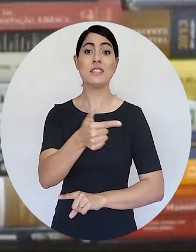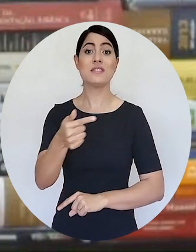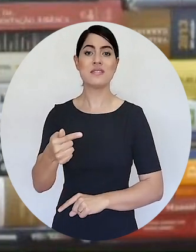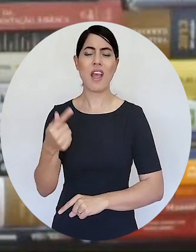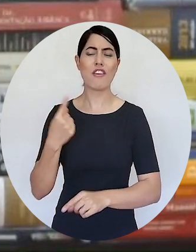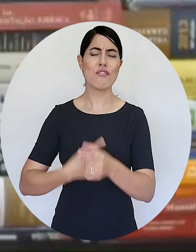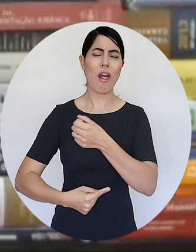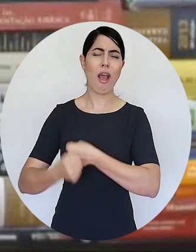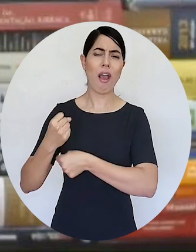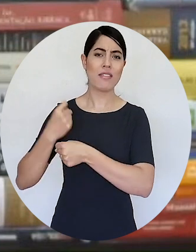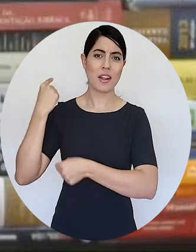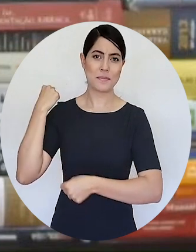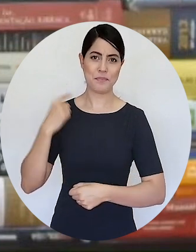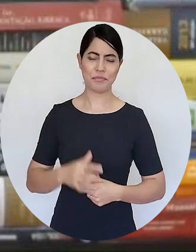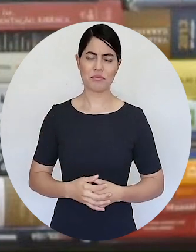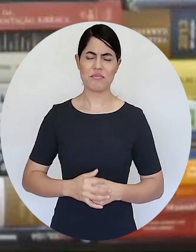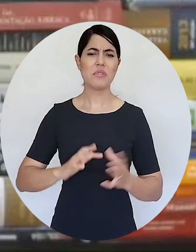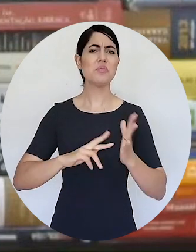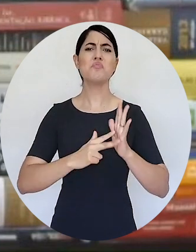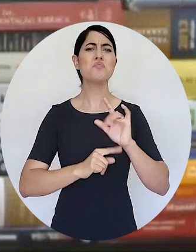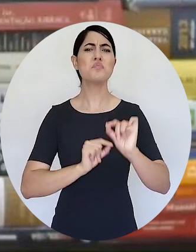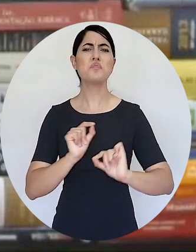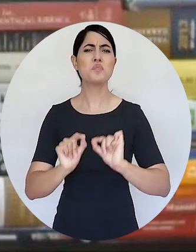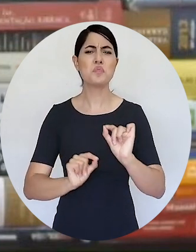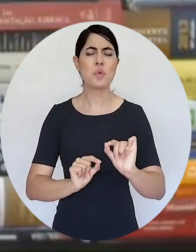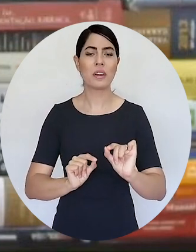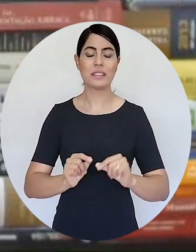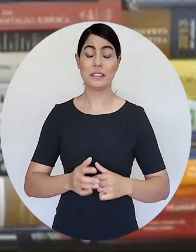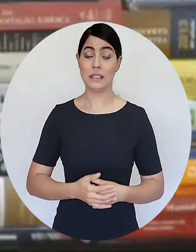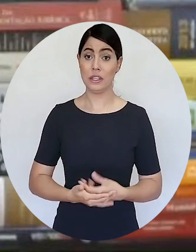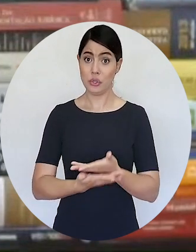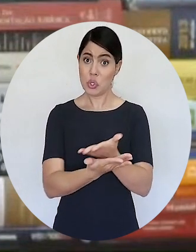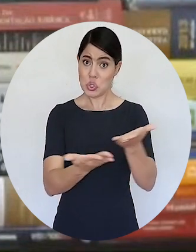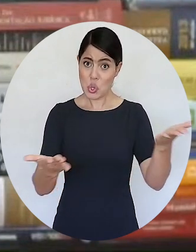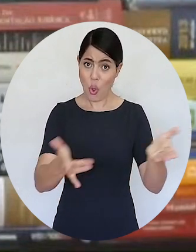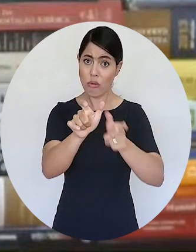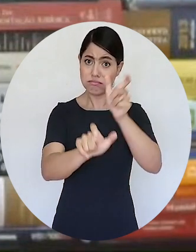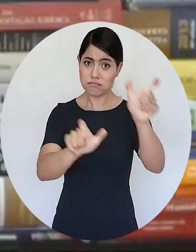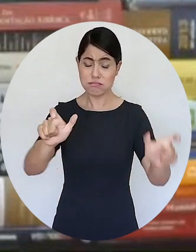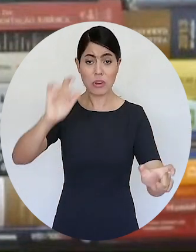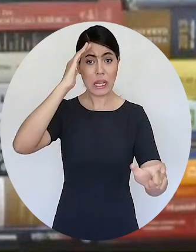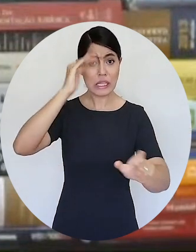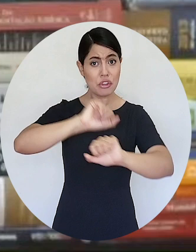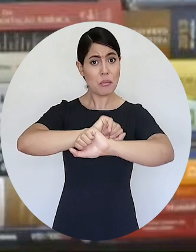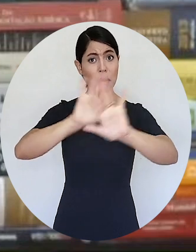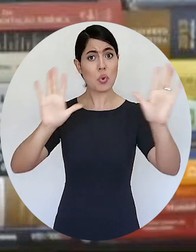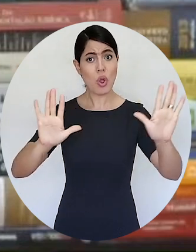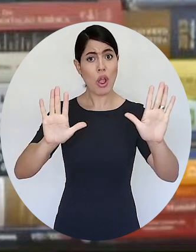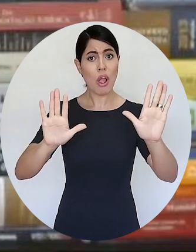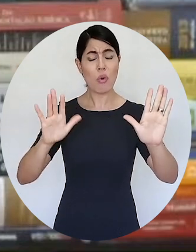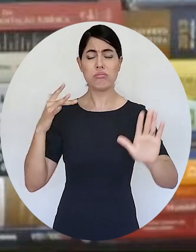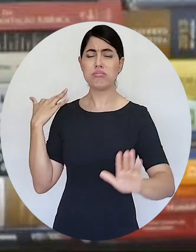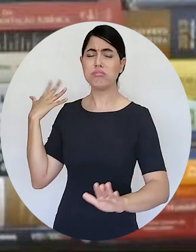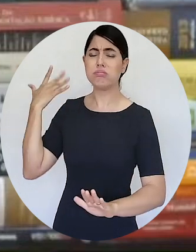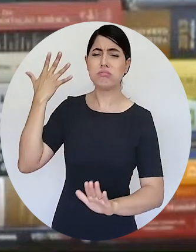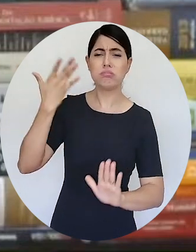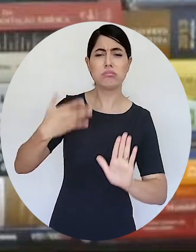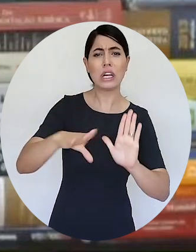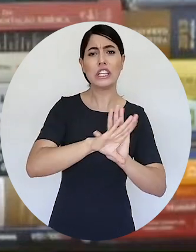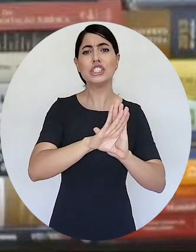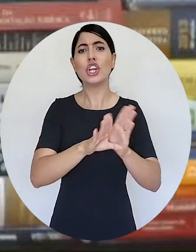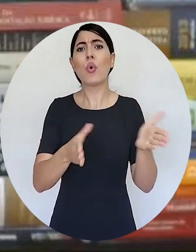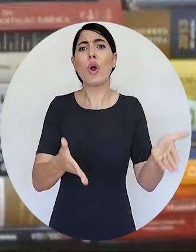1827. O que isso significou? Para que entendamos como chegamos aqui, é preciso ter essa